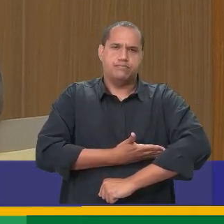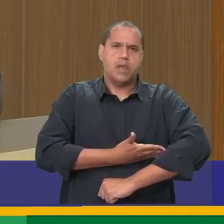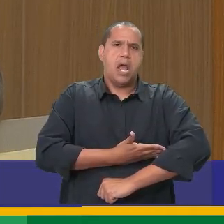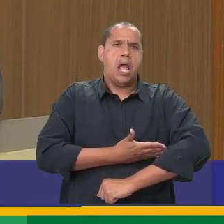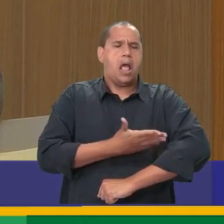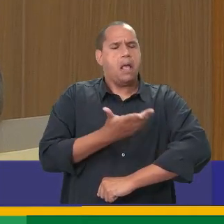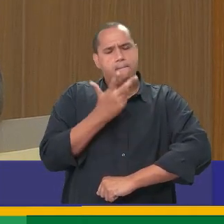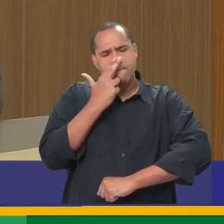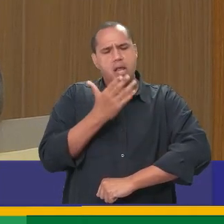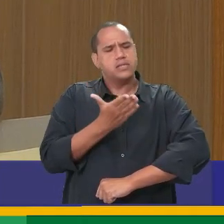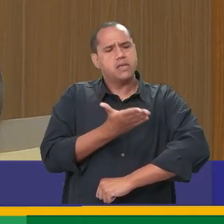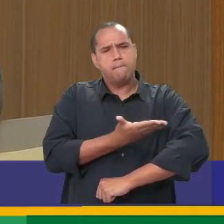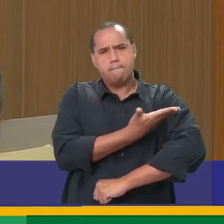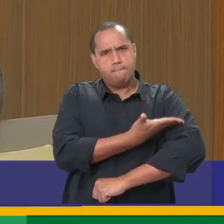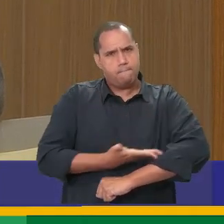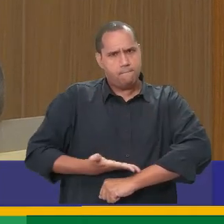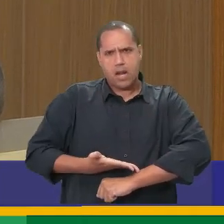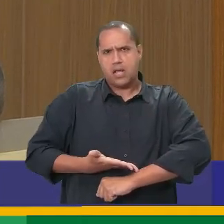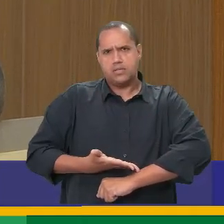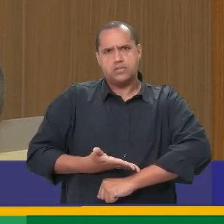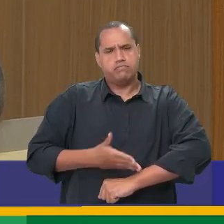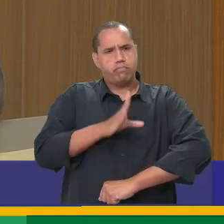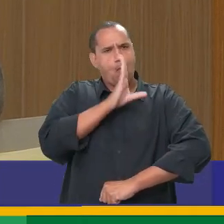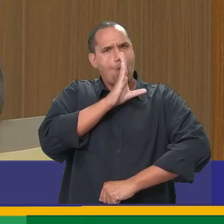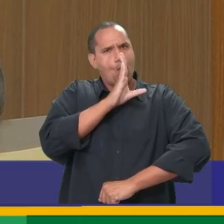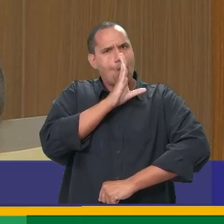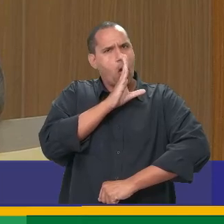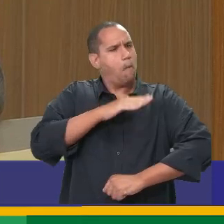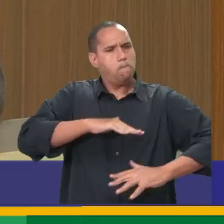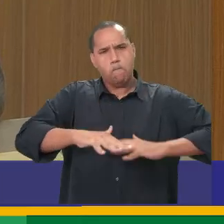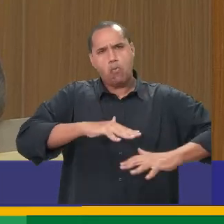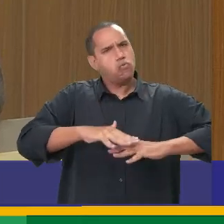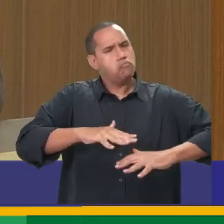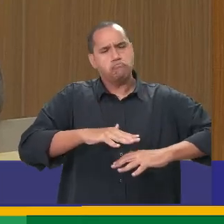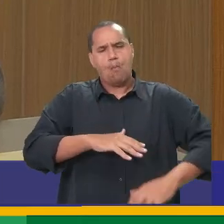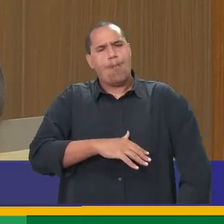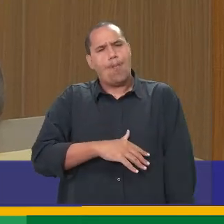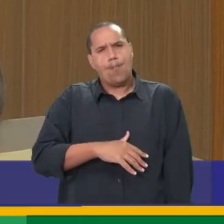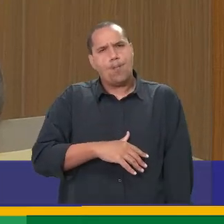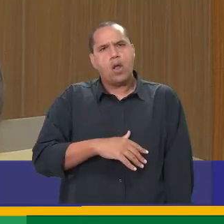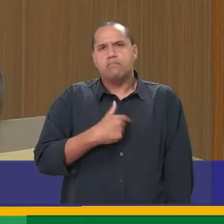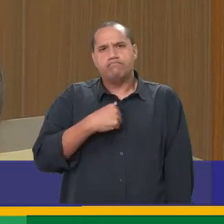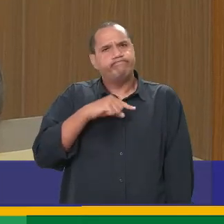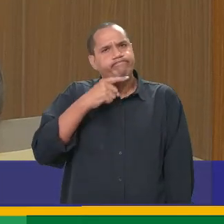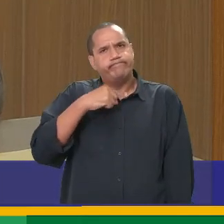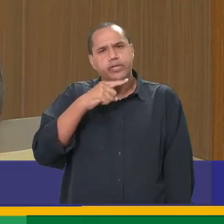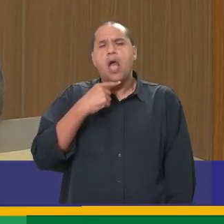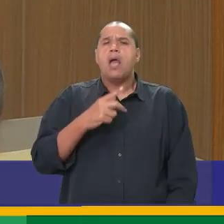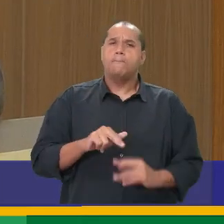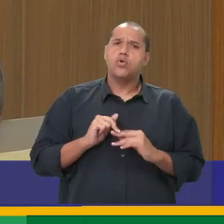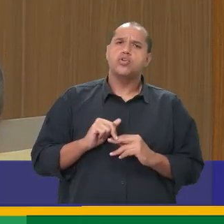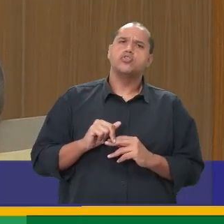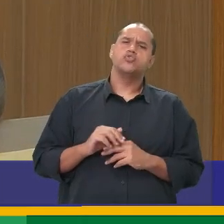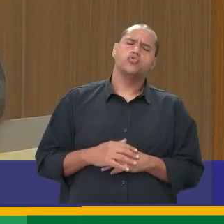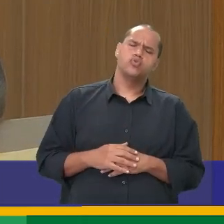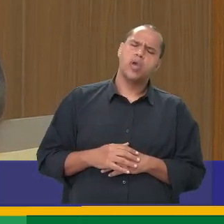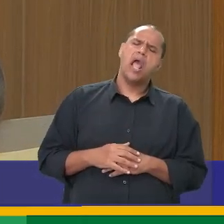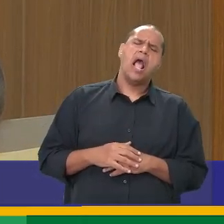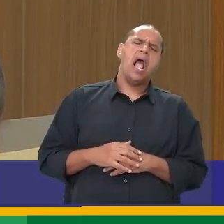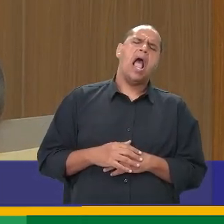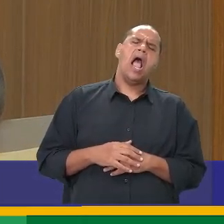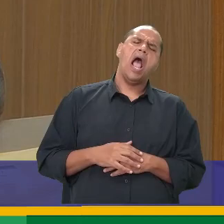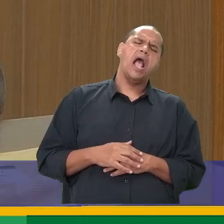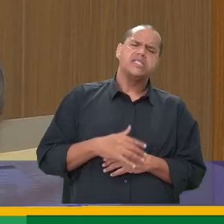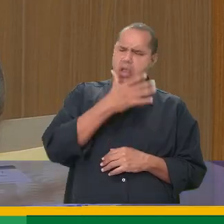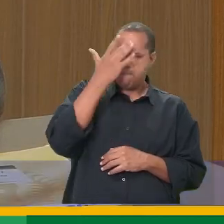um braço e desde os 3 anos de idade Deputado thos Barreto diziam para ela perguntavam